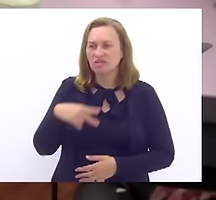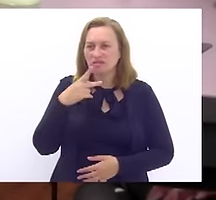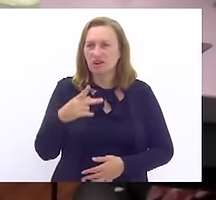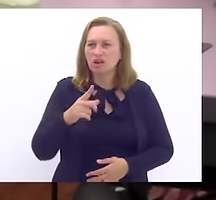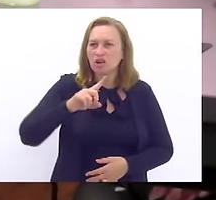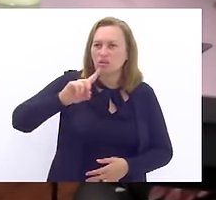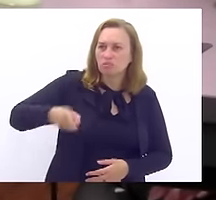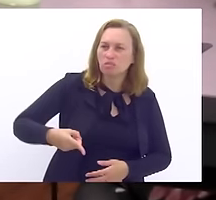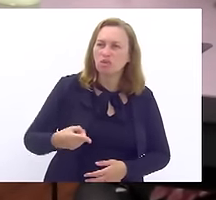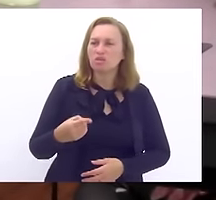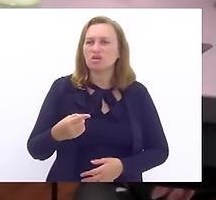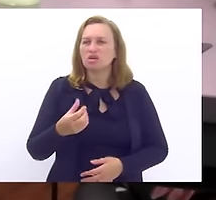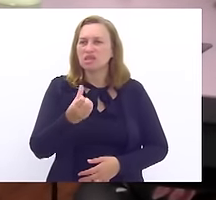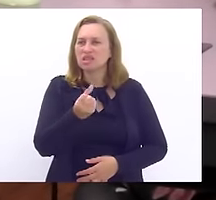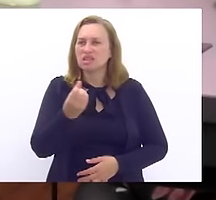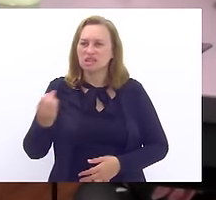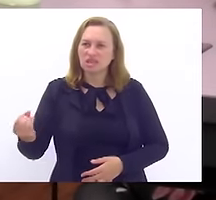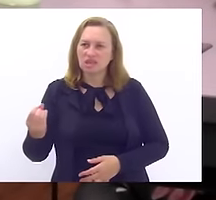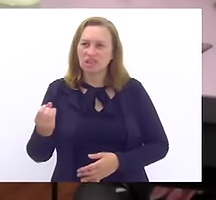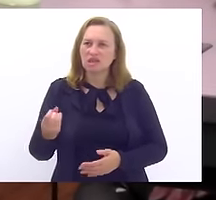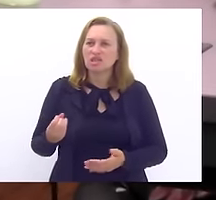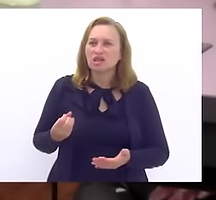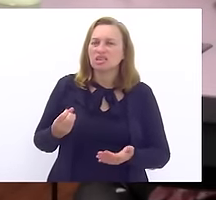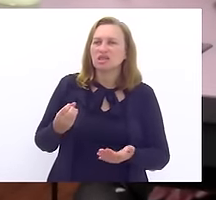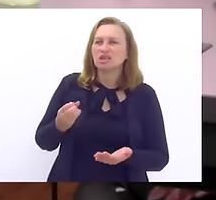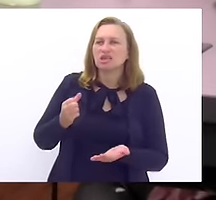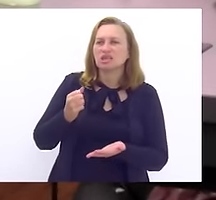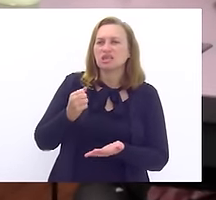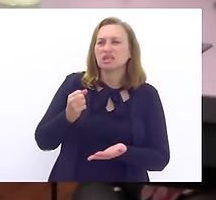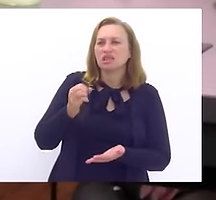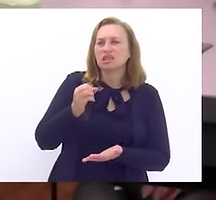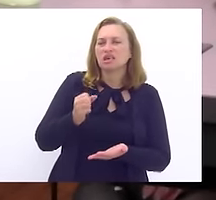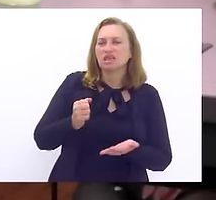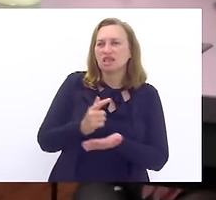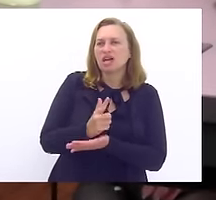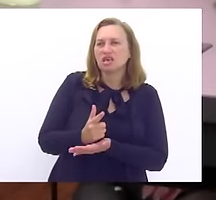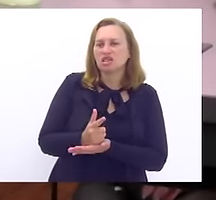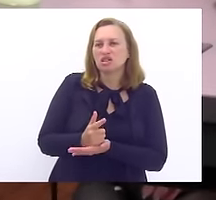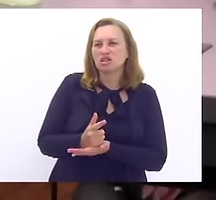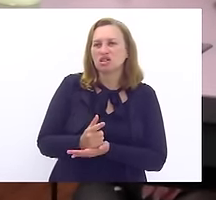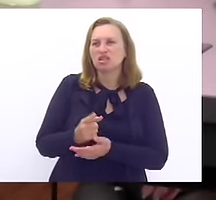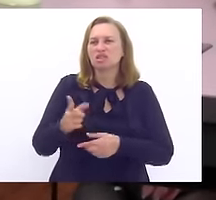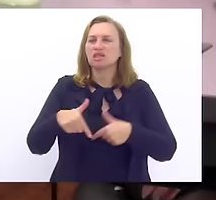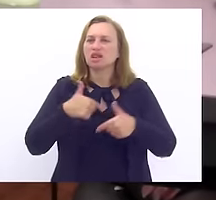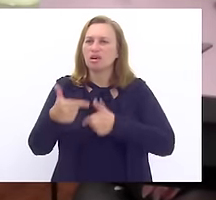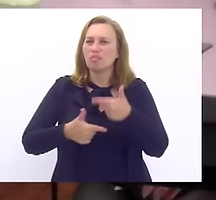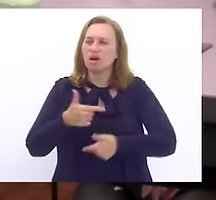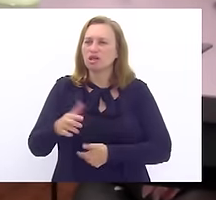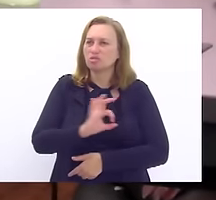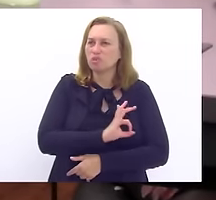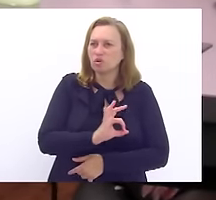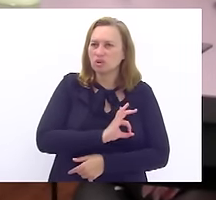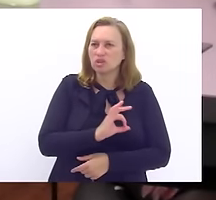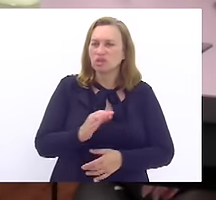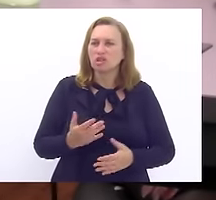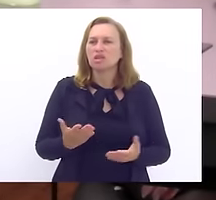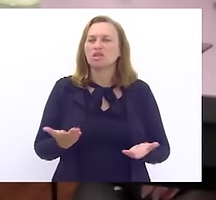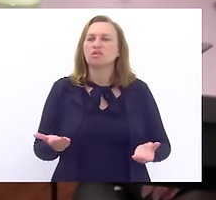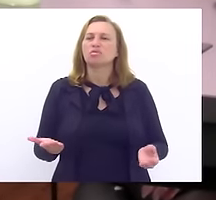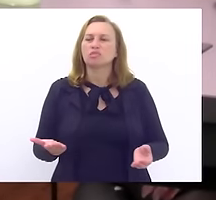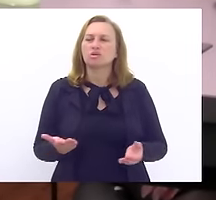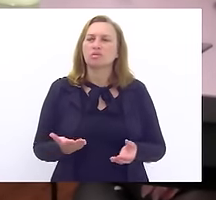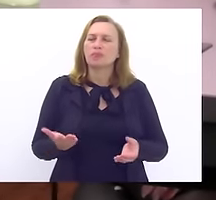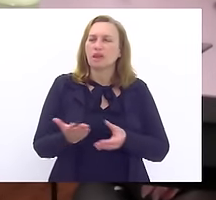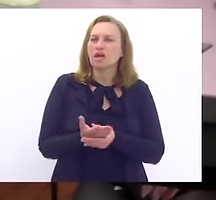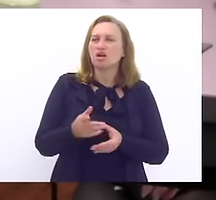de 1.600 de taxa de serviço de poder de polícia é esse valor pode se dar abertura de processo no dedo que é por